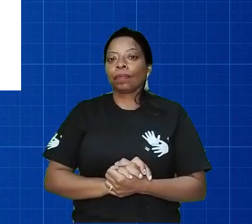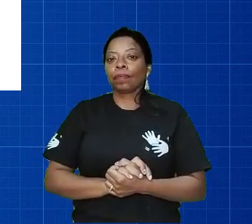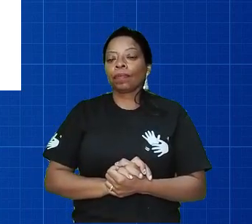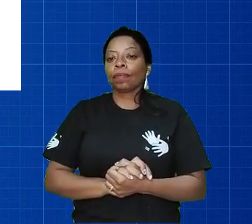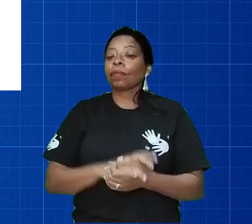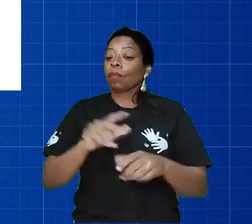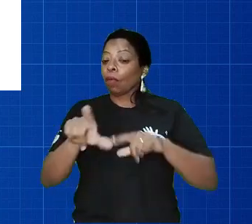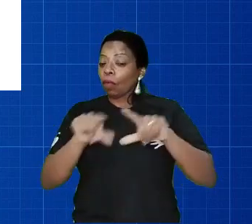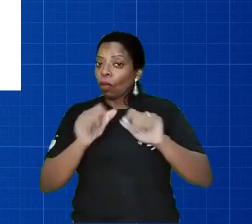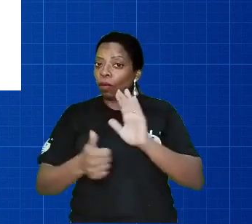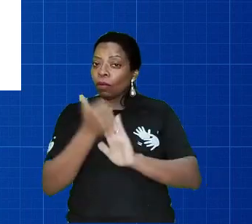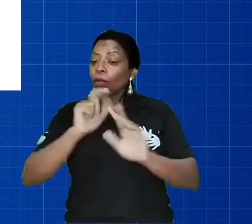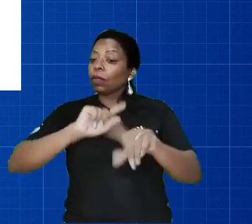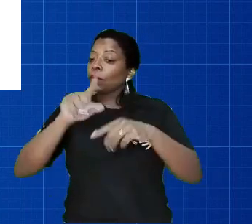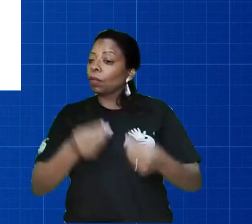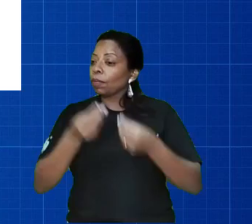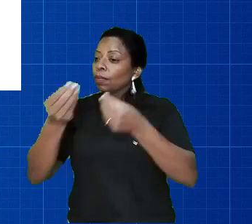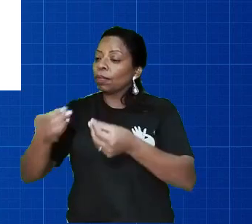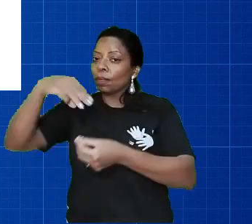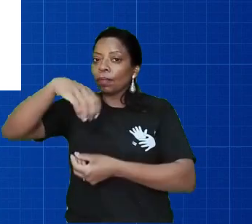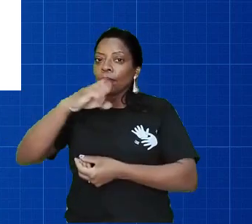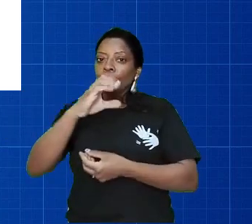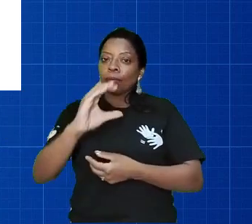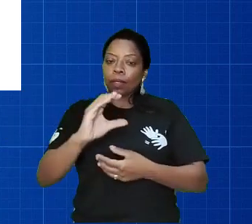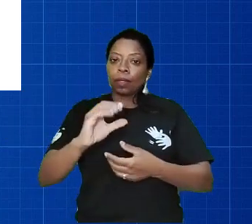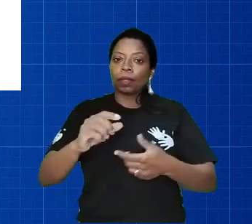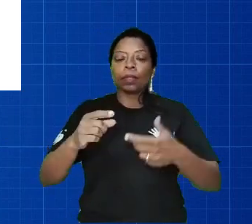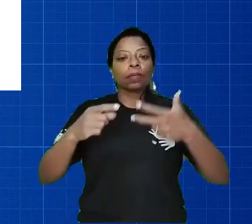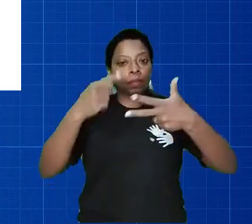A partir dessa escolha, o MEC disponibiliza, então,